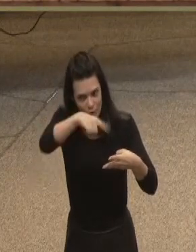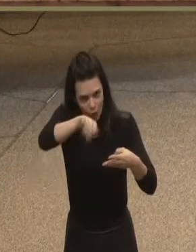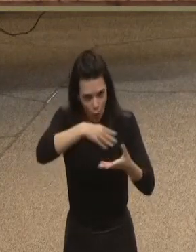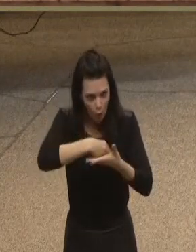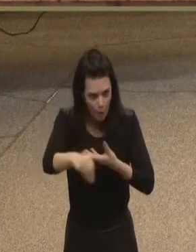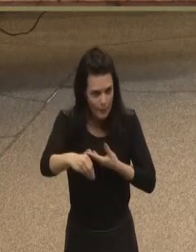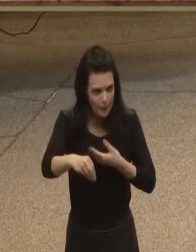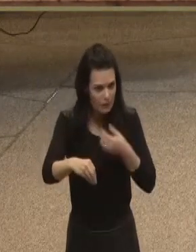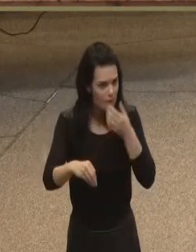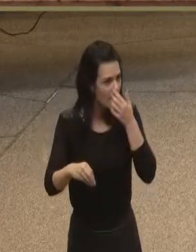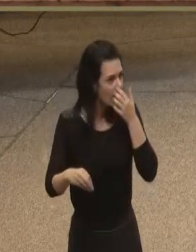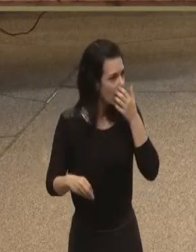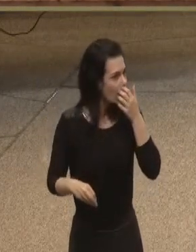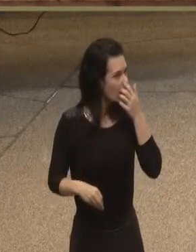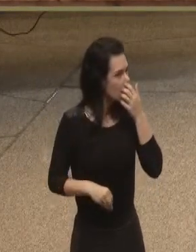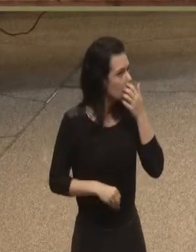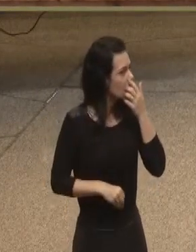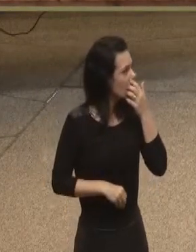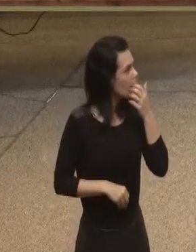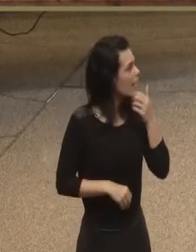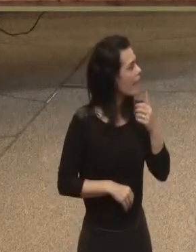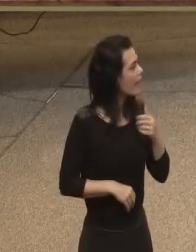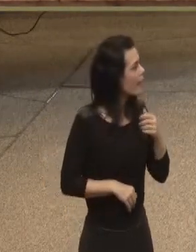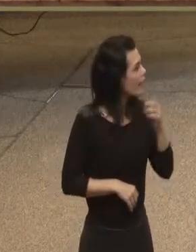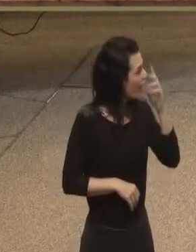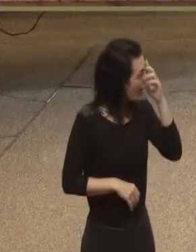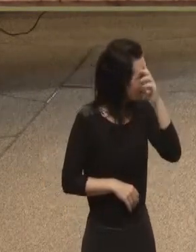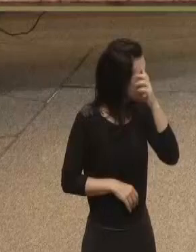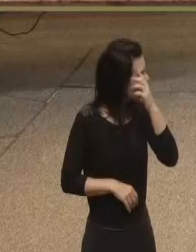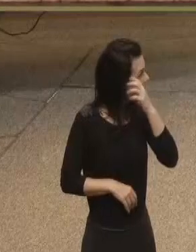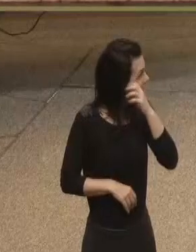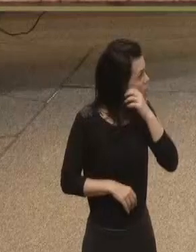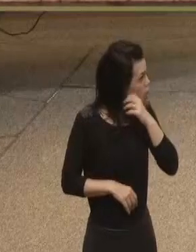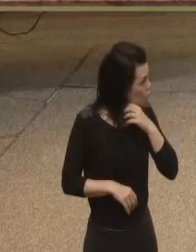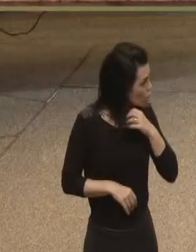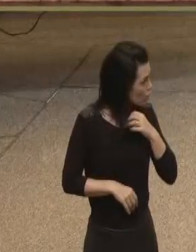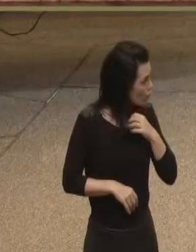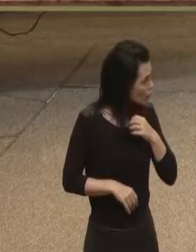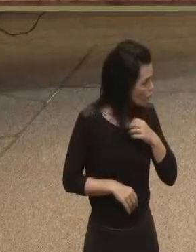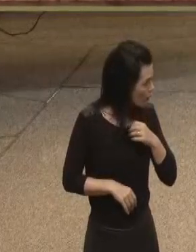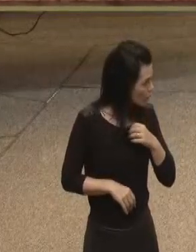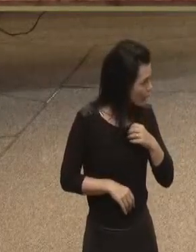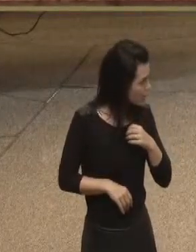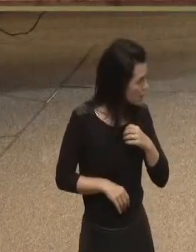bom? Convido vocês a ficarem em pé e cantemos.